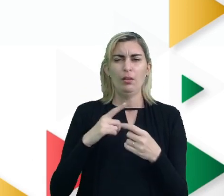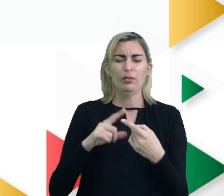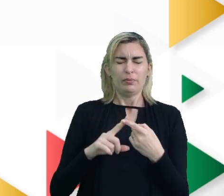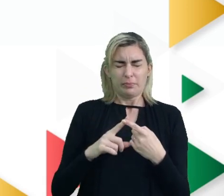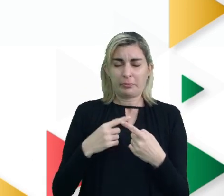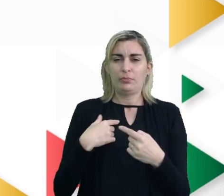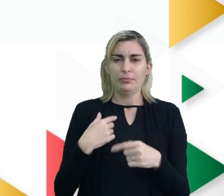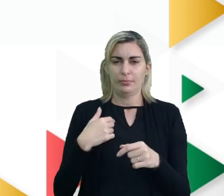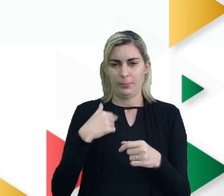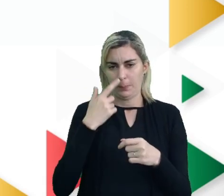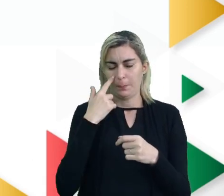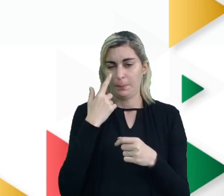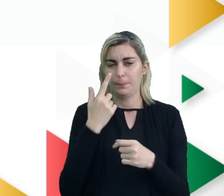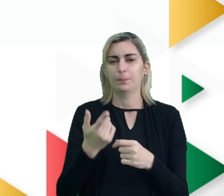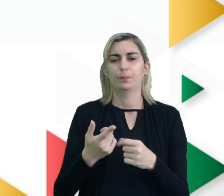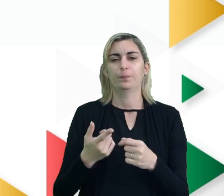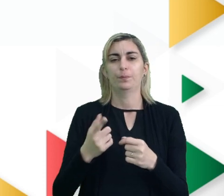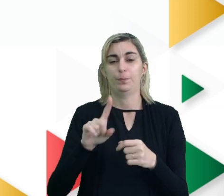mitigatórias,